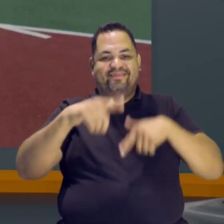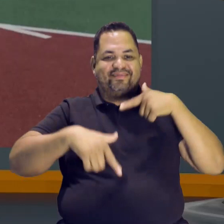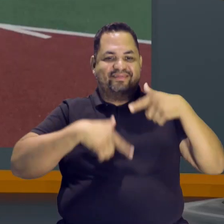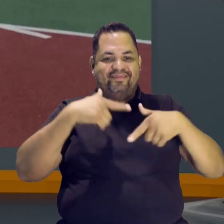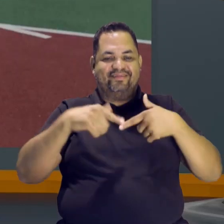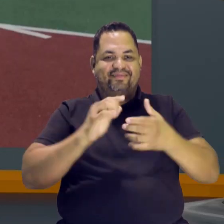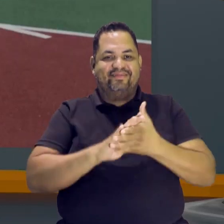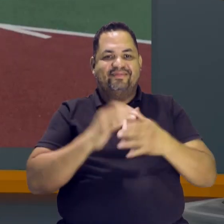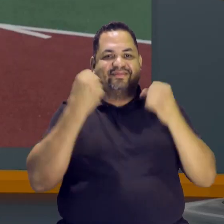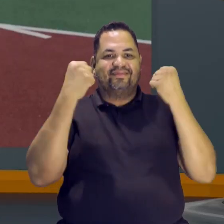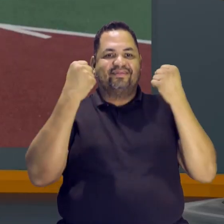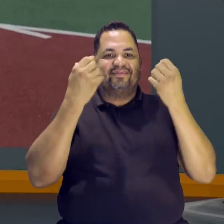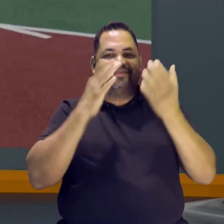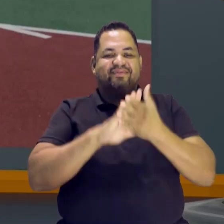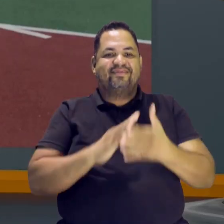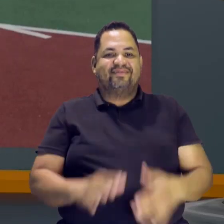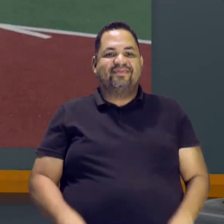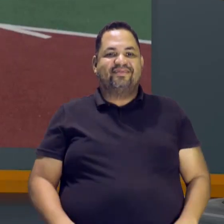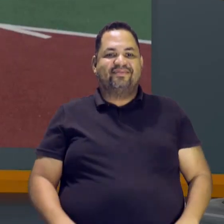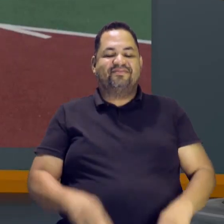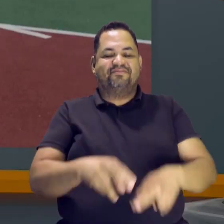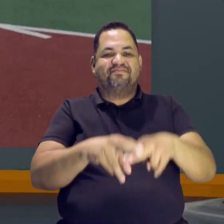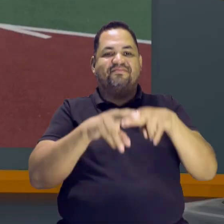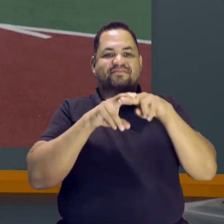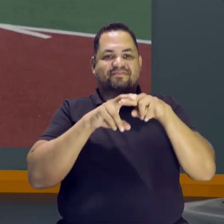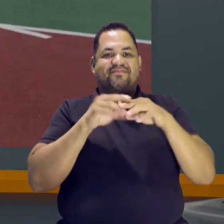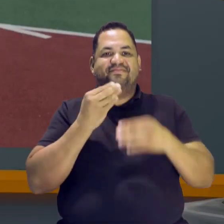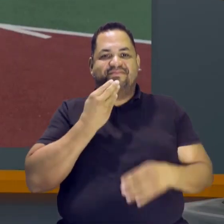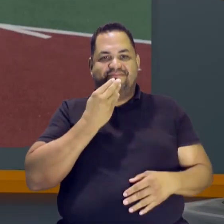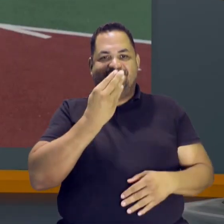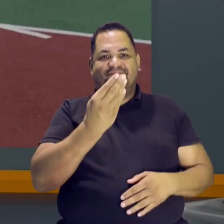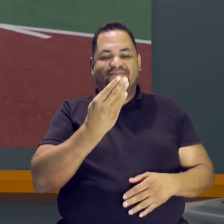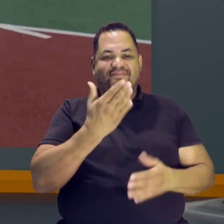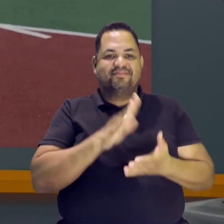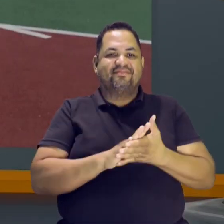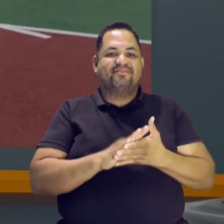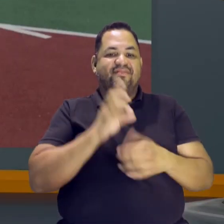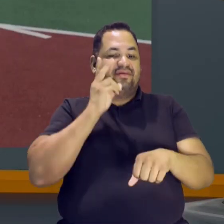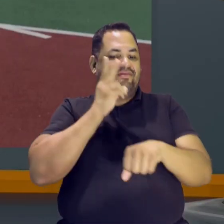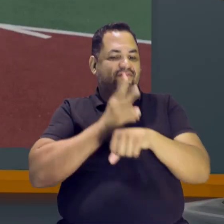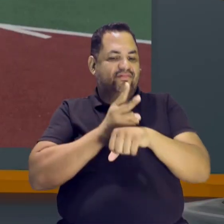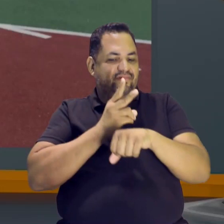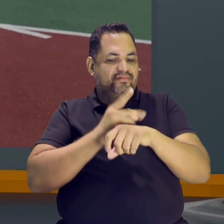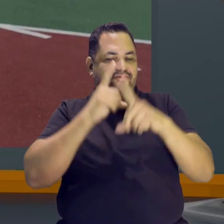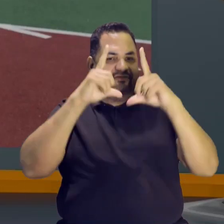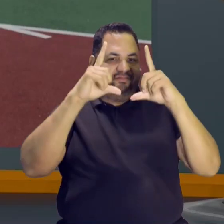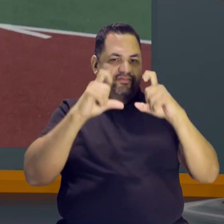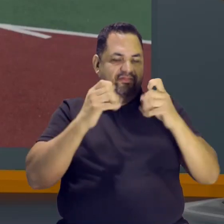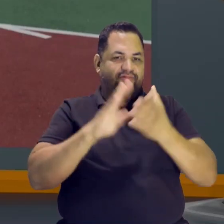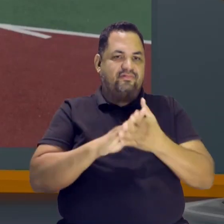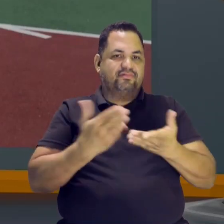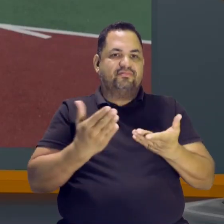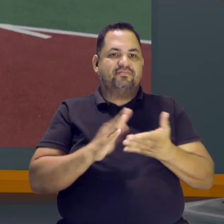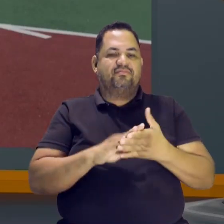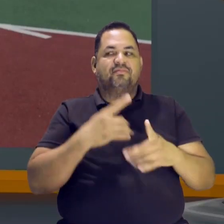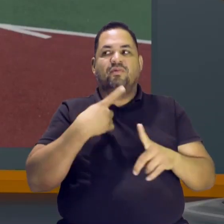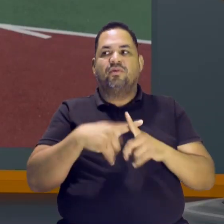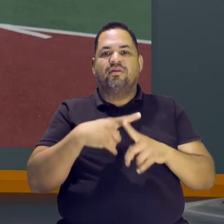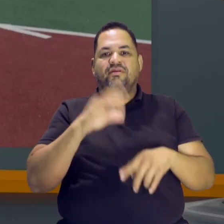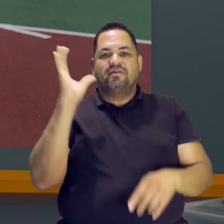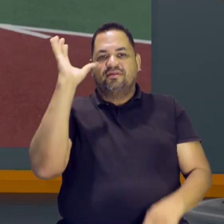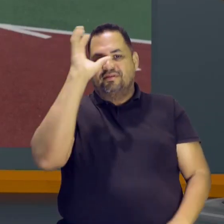execução dessas aulas para vocês. Por isso que eu peço o registro, viu, gente? Porque a gente aprende muito com vocês, aprende muito